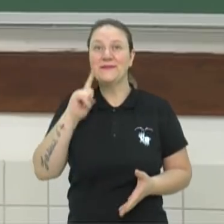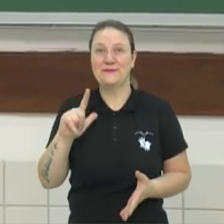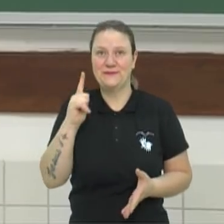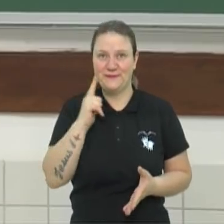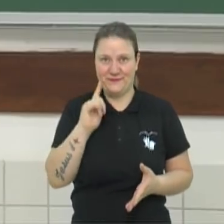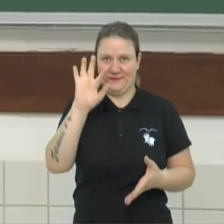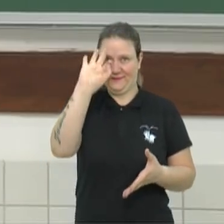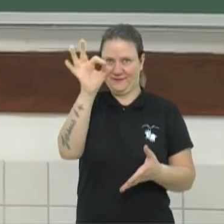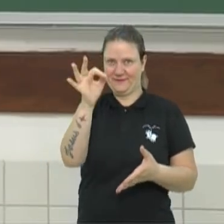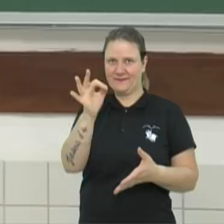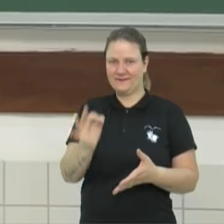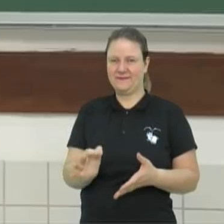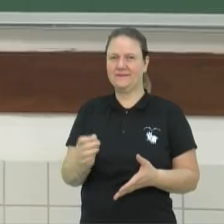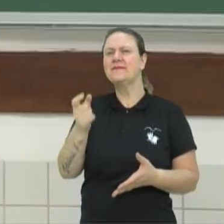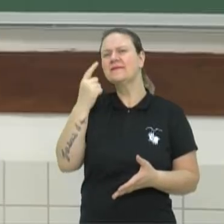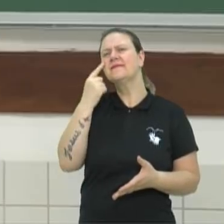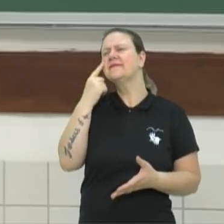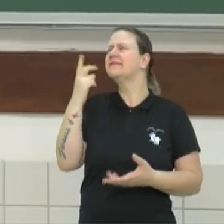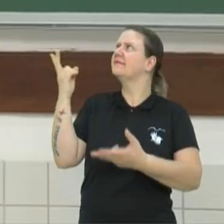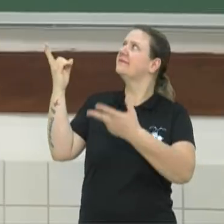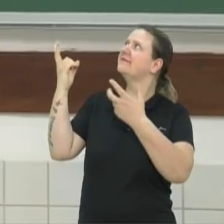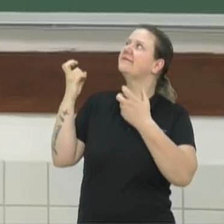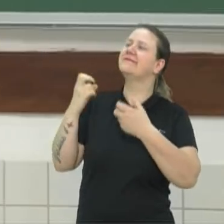Conseguiram corrigir? Vamos ver.